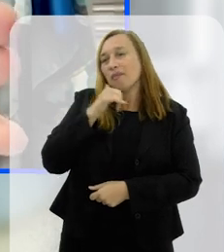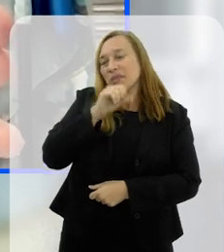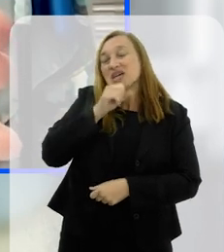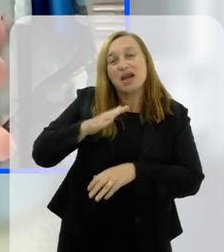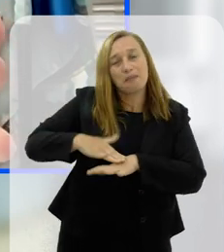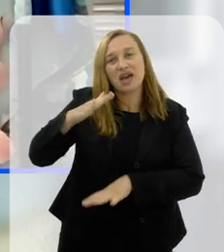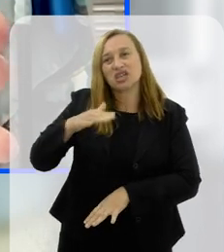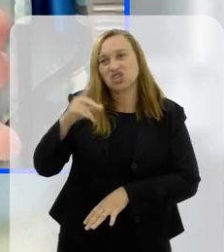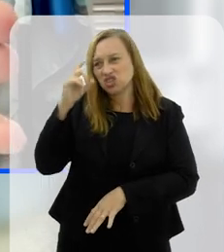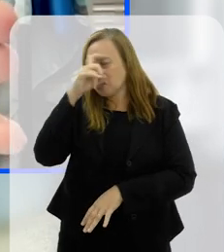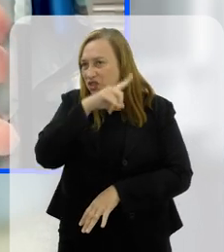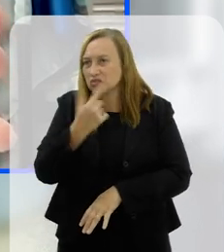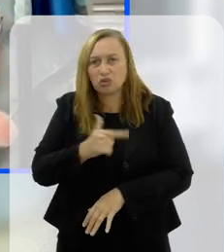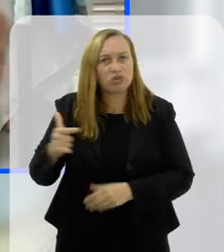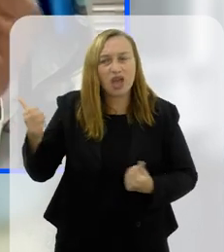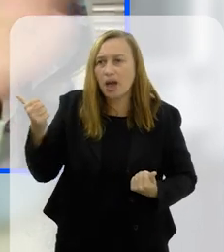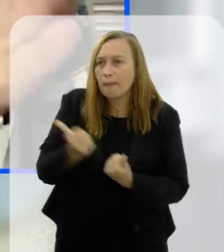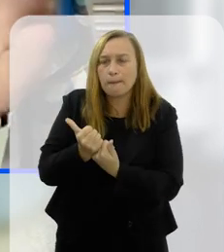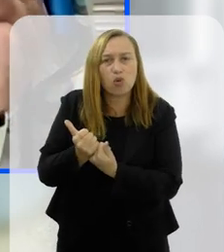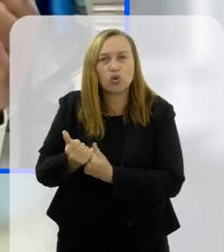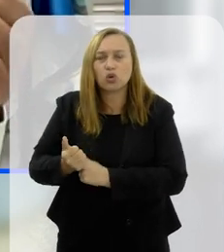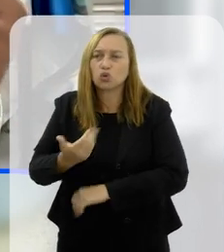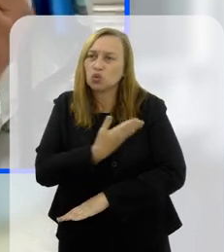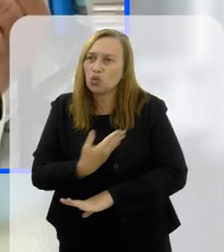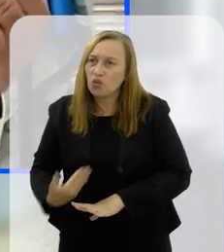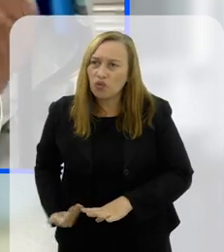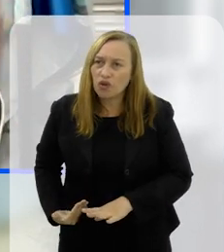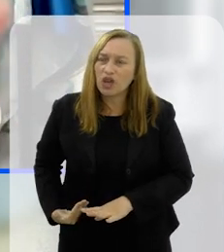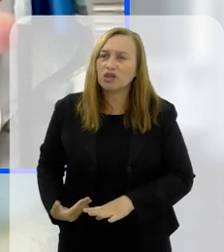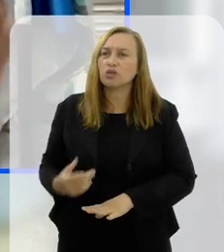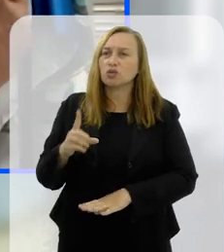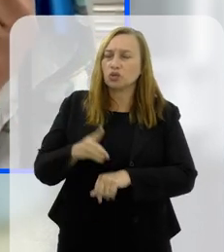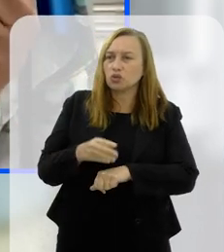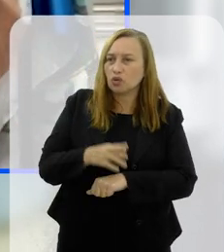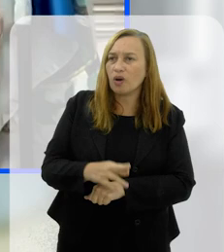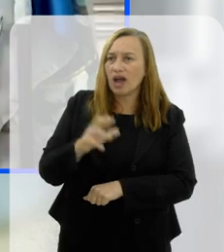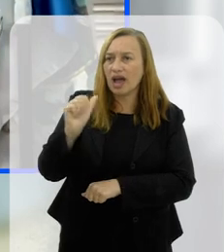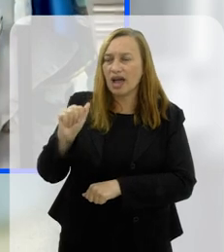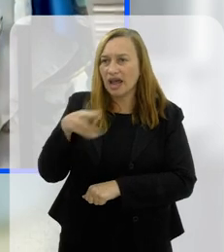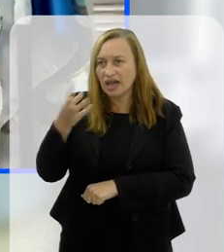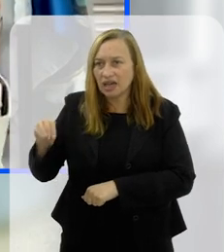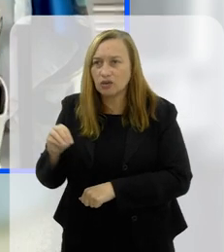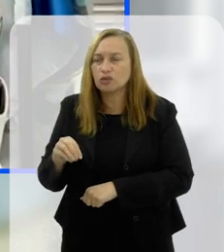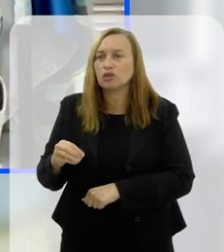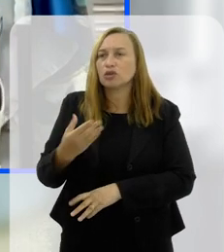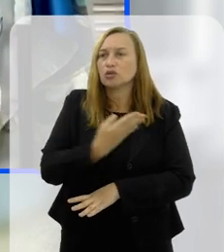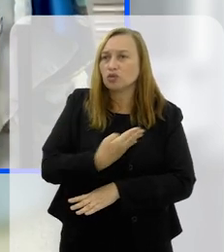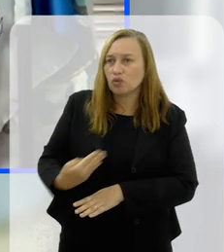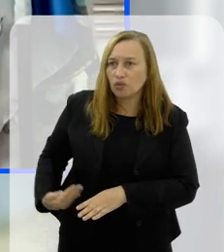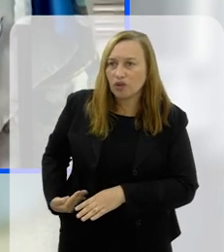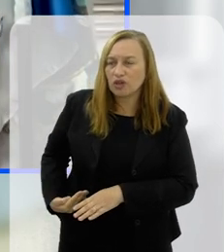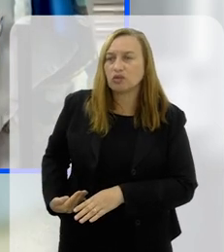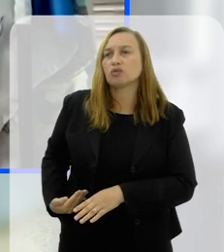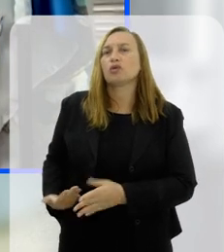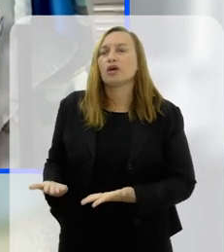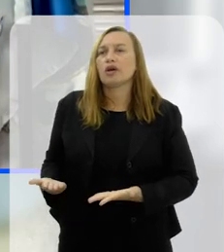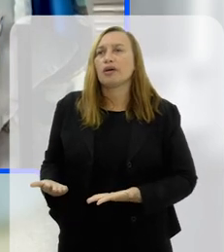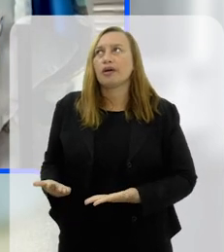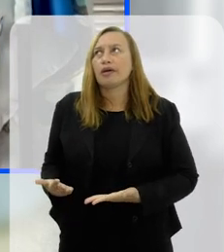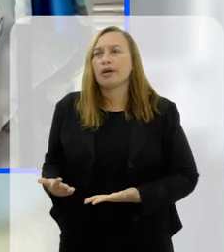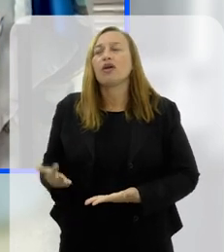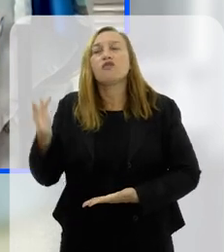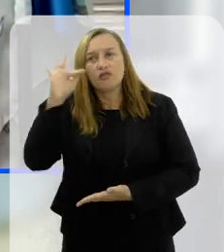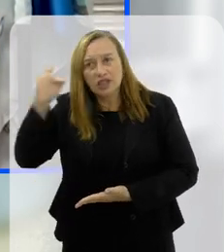muito difícil quando não tem apoio do dos governos como o Dr Aragão falou do governo eh